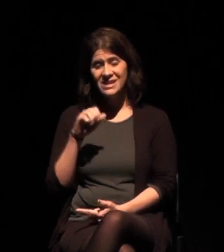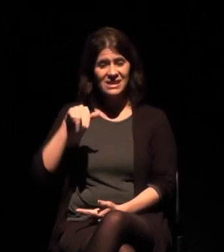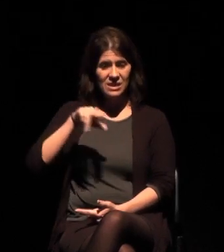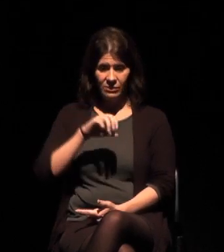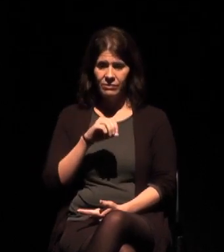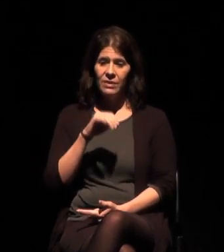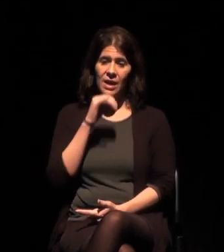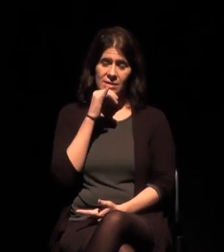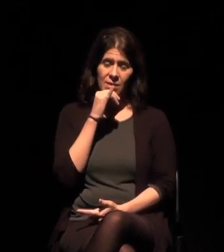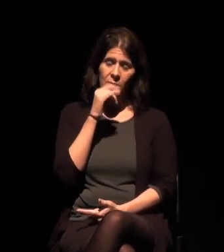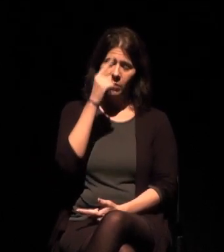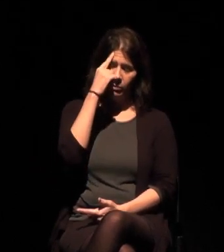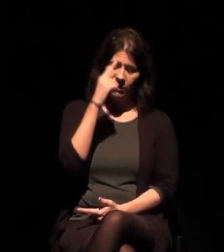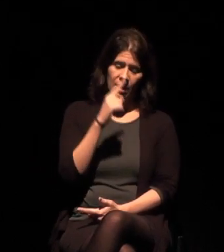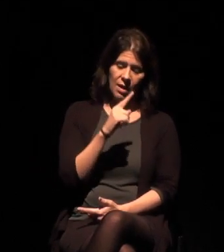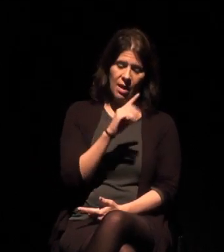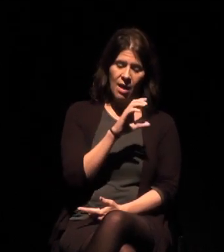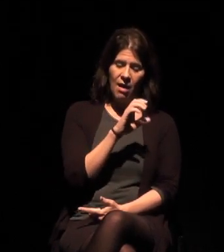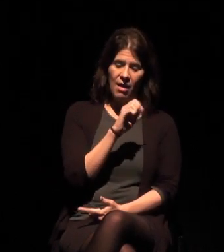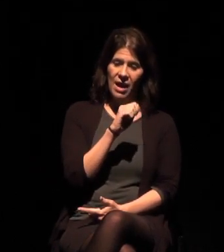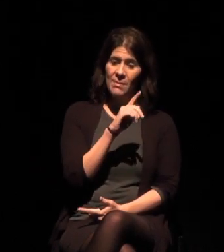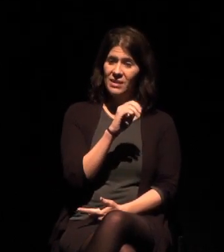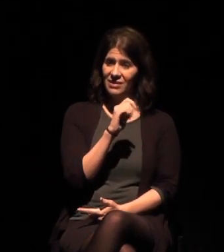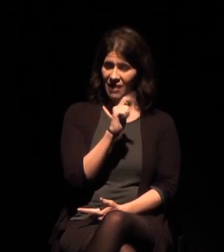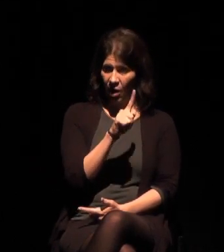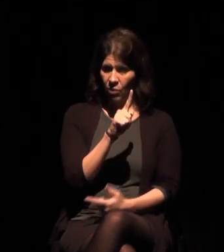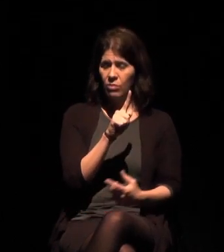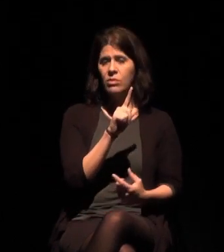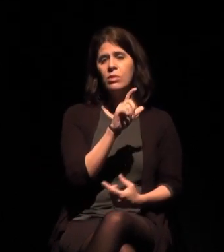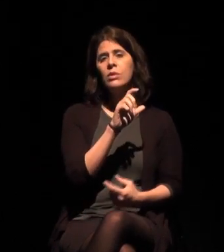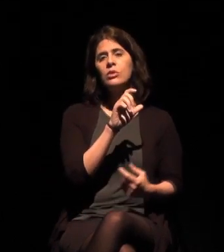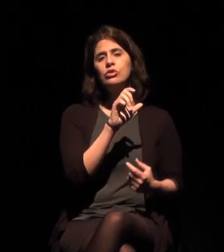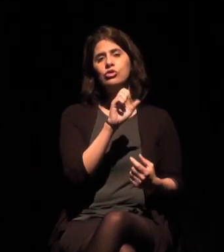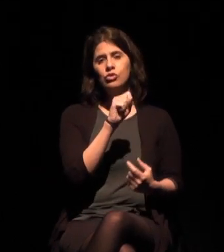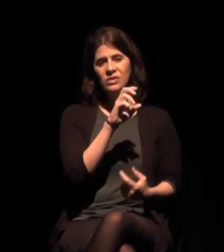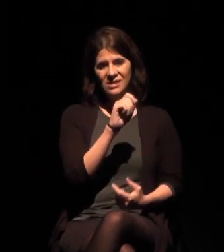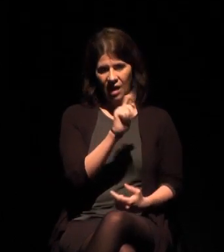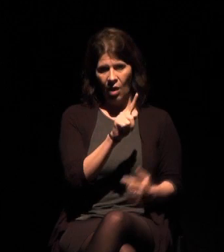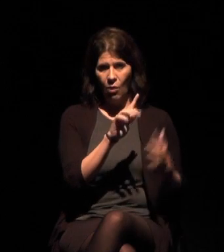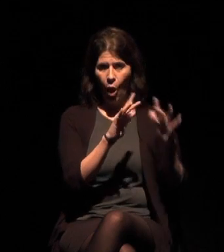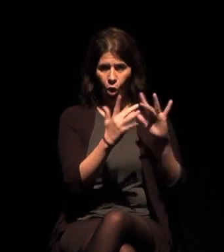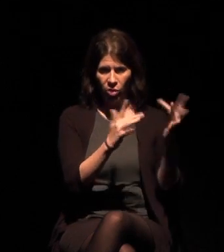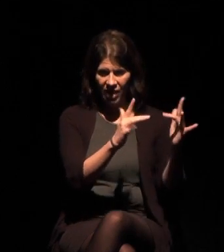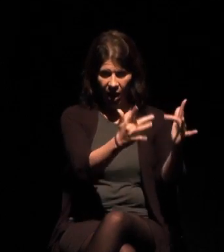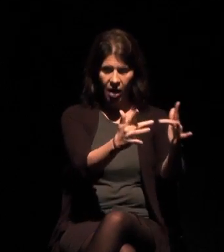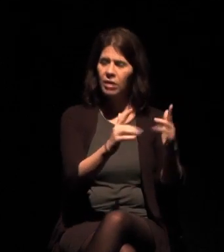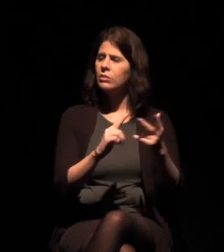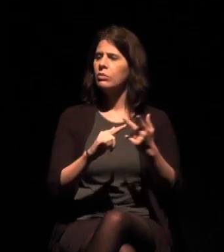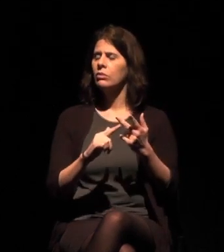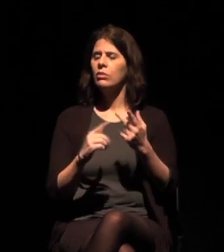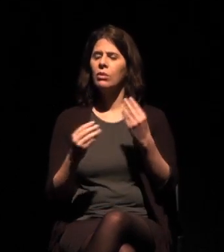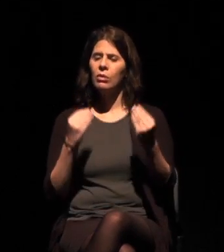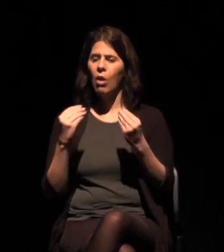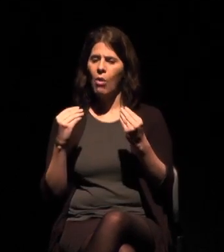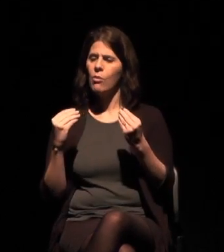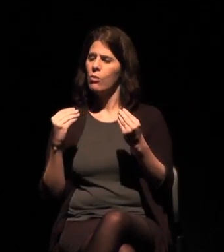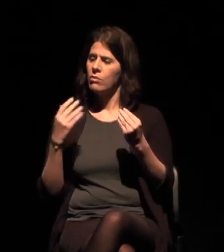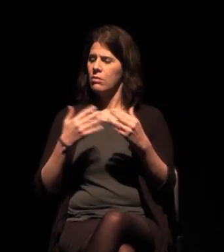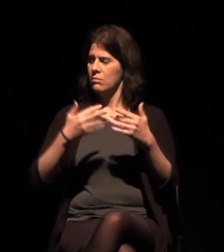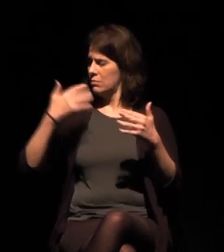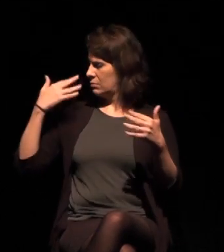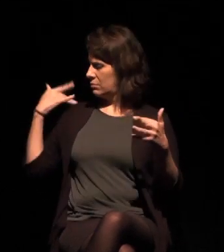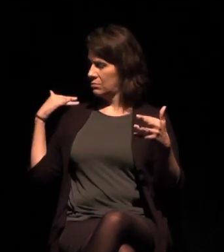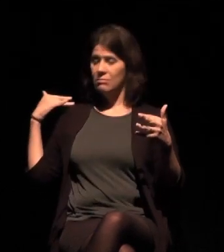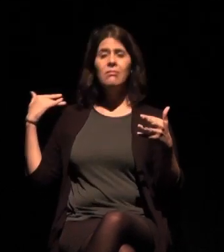e capital de capital de origem social está a emergir como